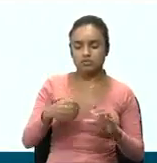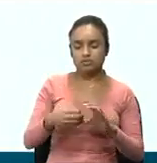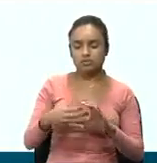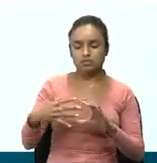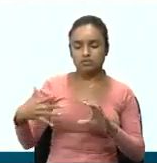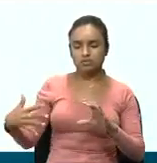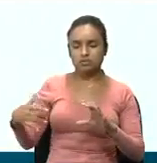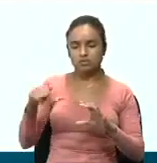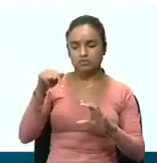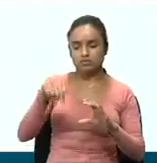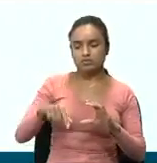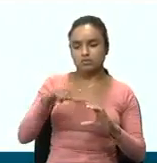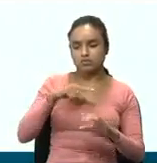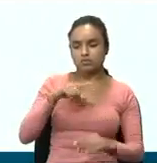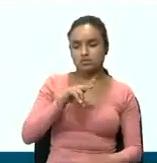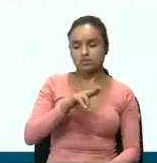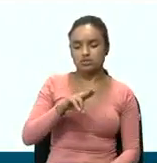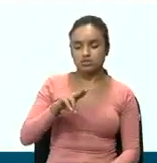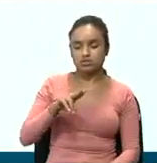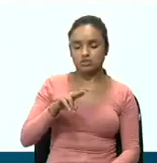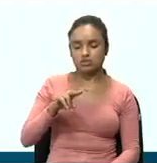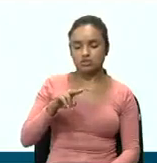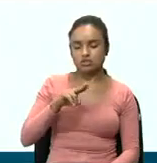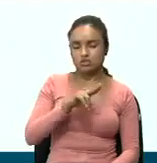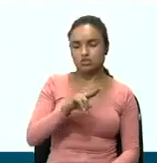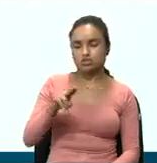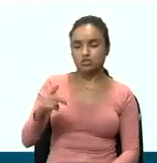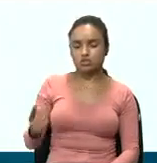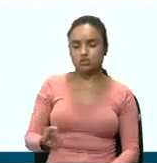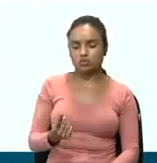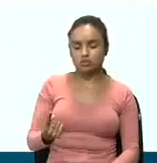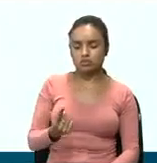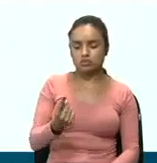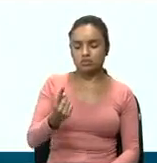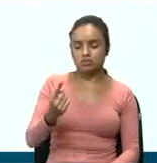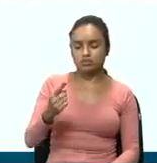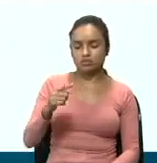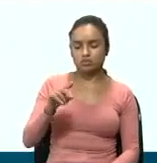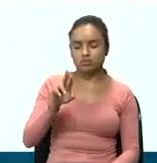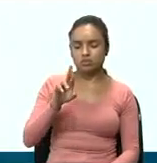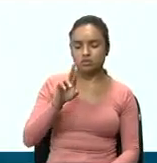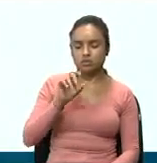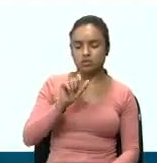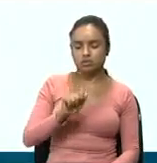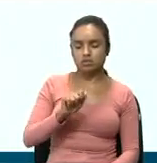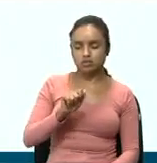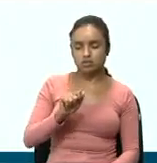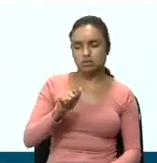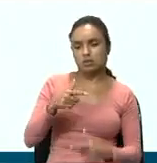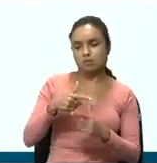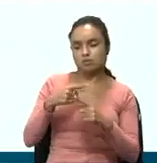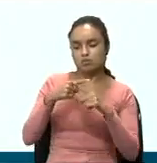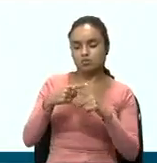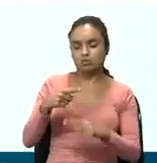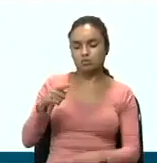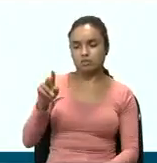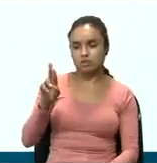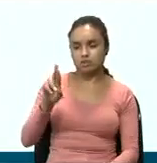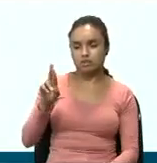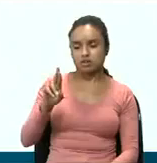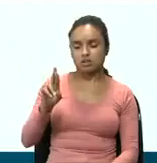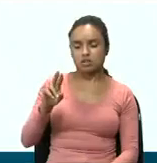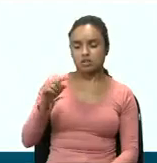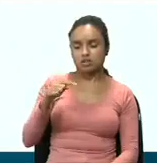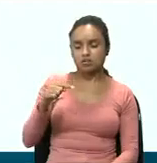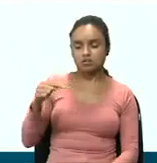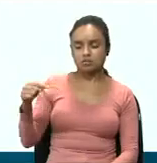uma série de 1 ao infinito, de A que multiplica R elevado a n-1,